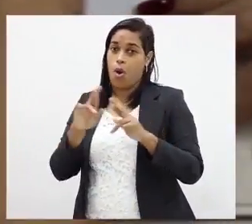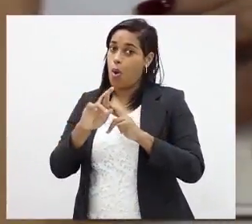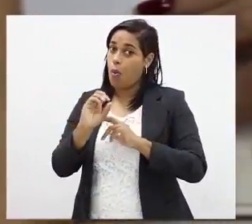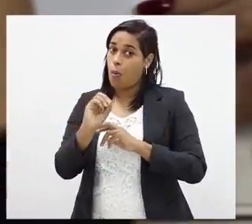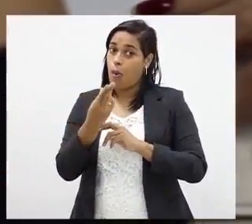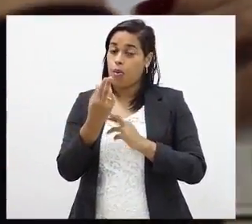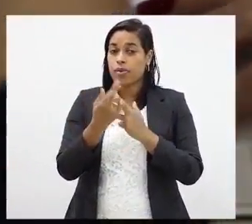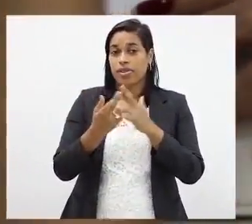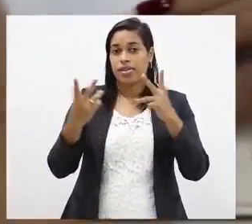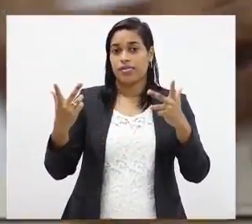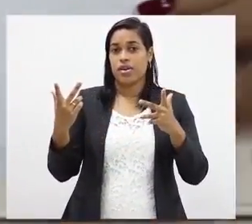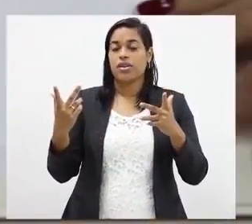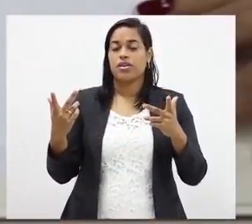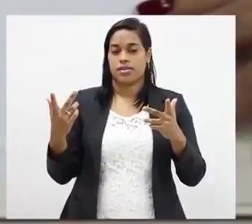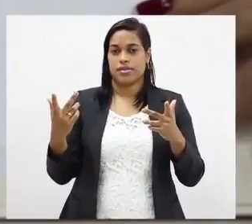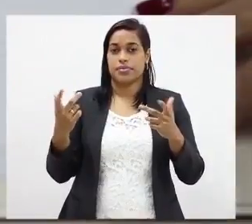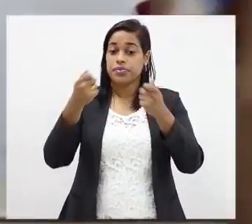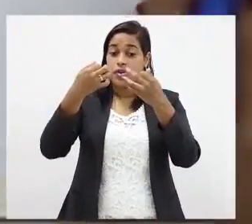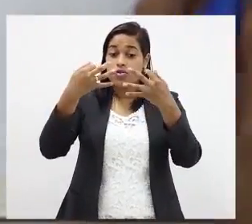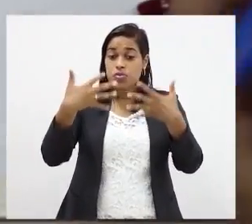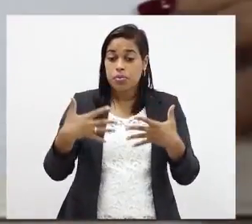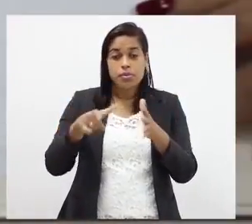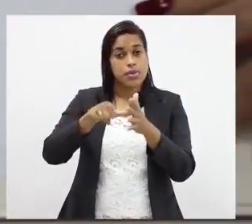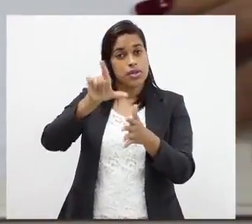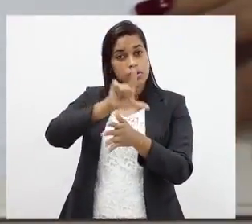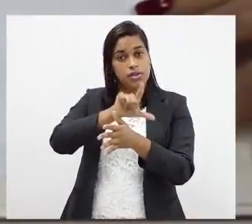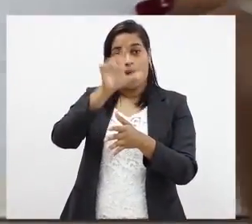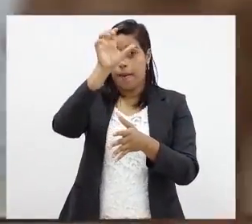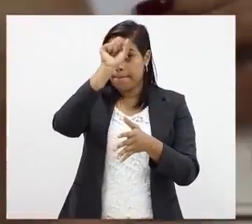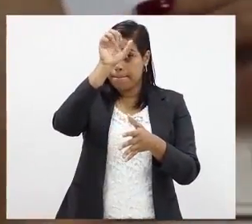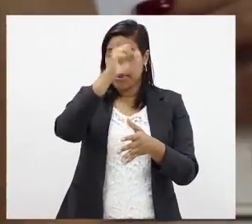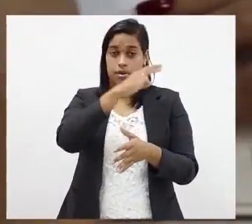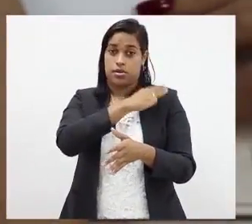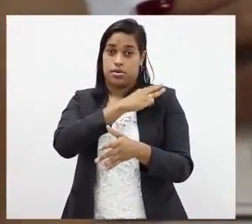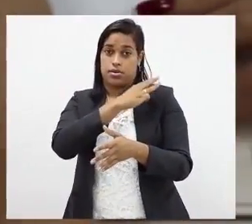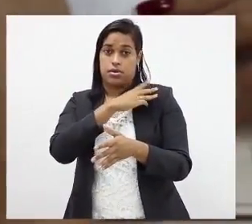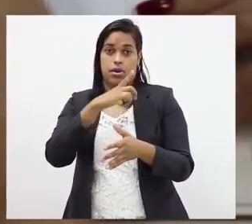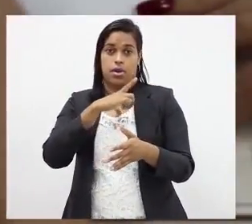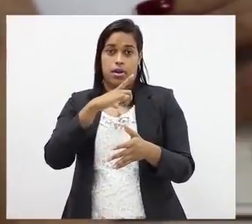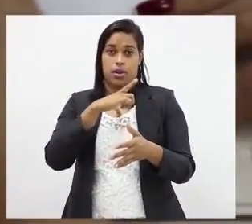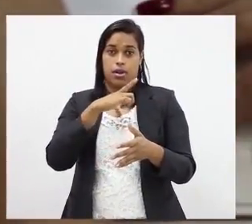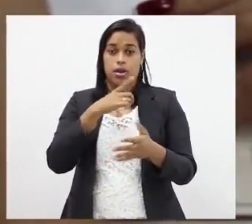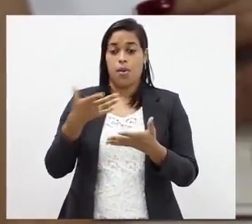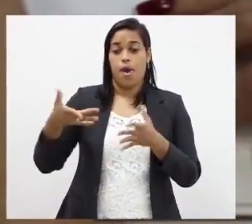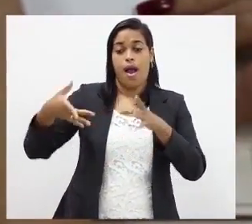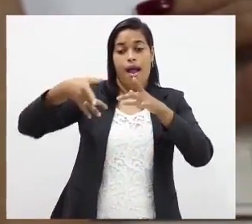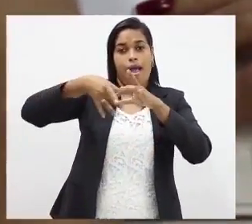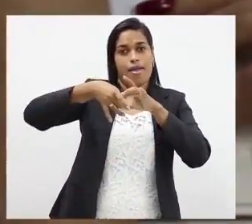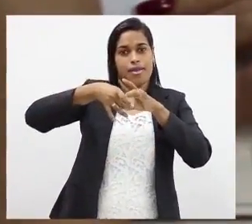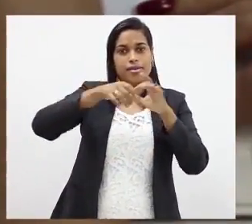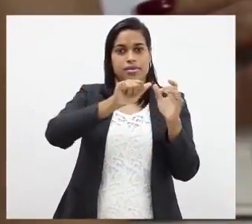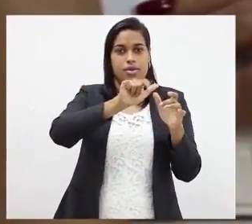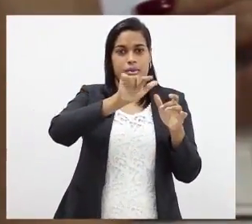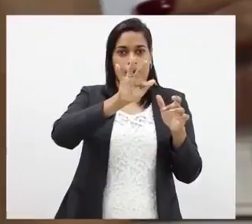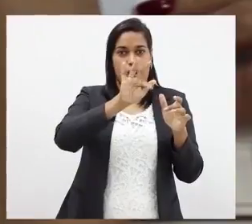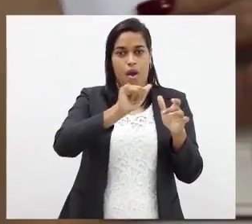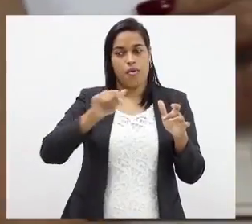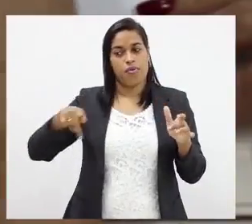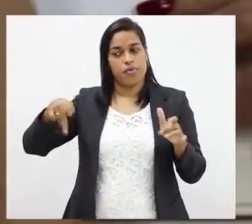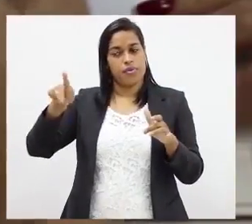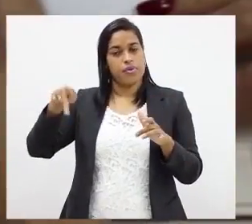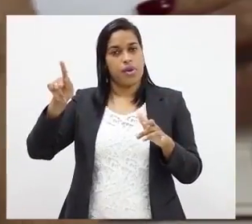ao raciocínio que eu estava falando, a gente às vezes aprende no ensino médio que existe uma correlação entre o alfa e o